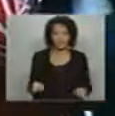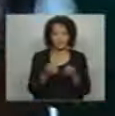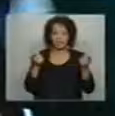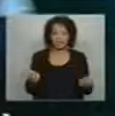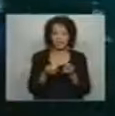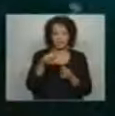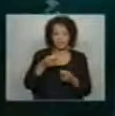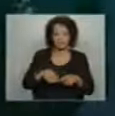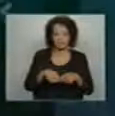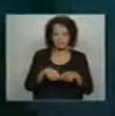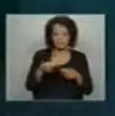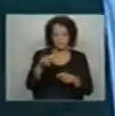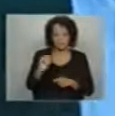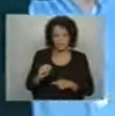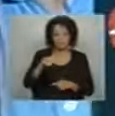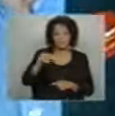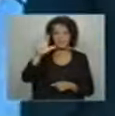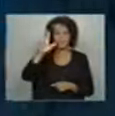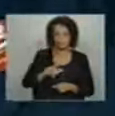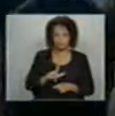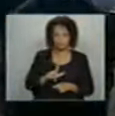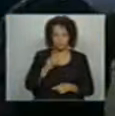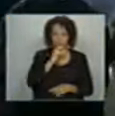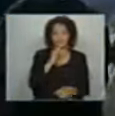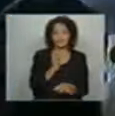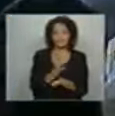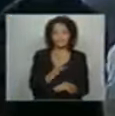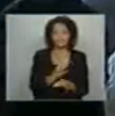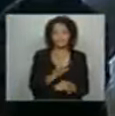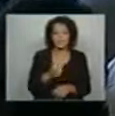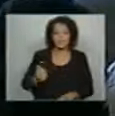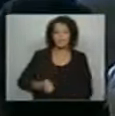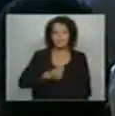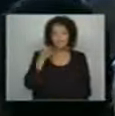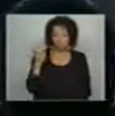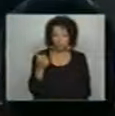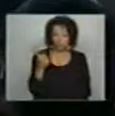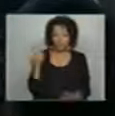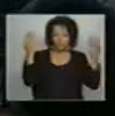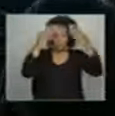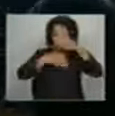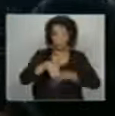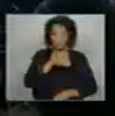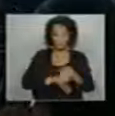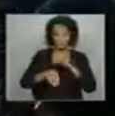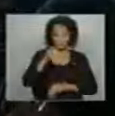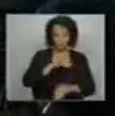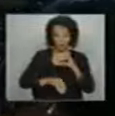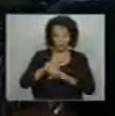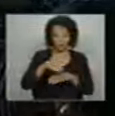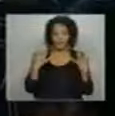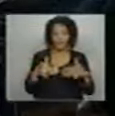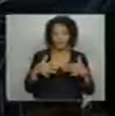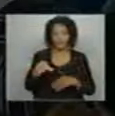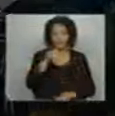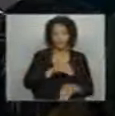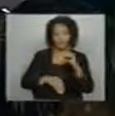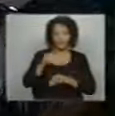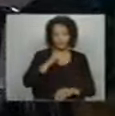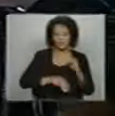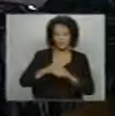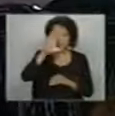campanha do Partido Socialista em Lisboa, a festejar esta vitória em noite eleitoral, eleições